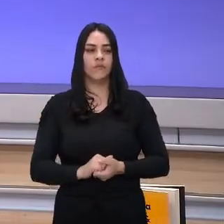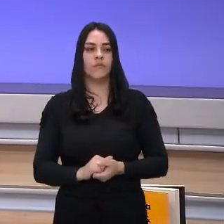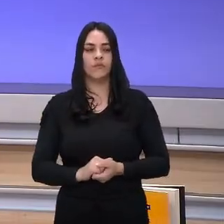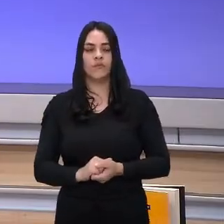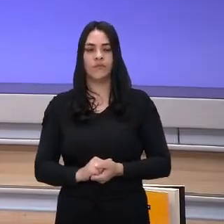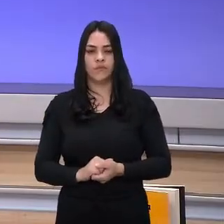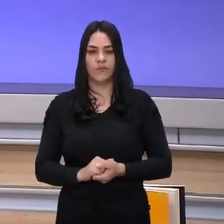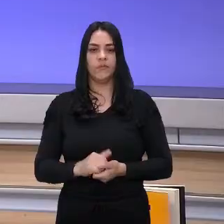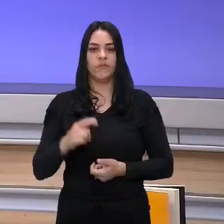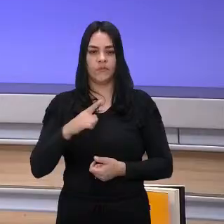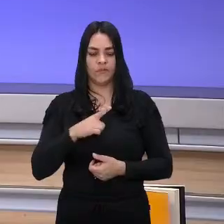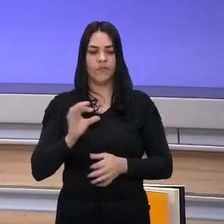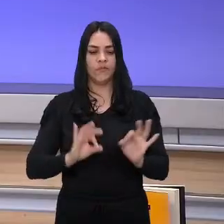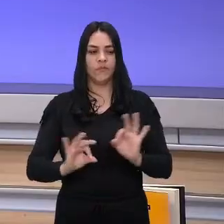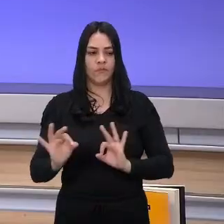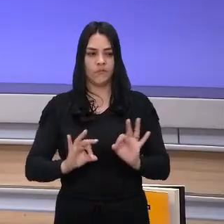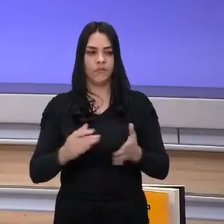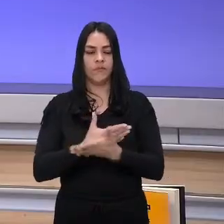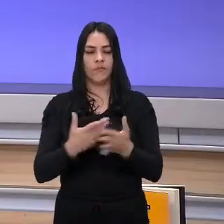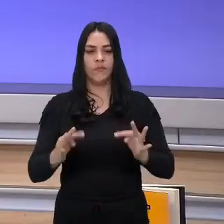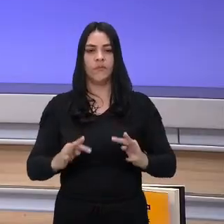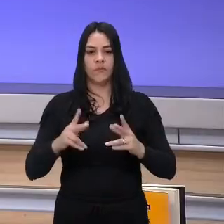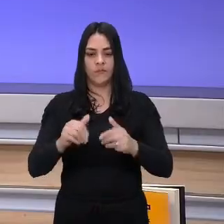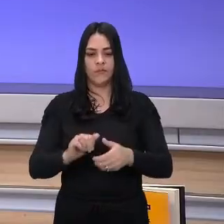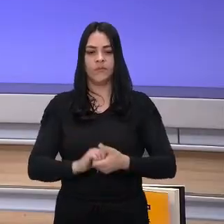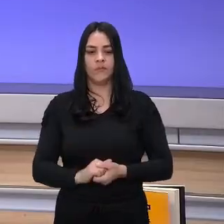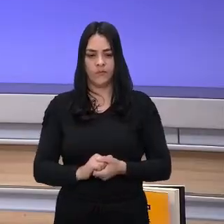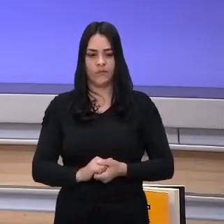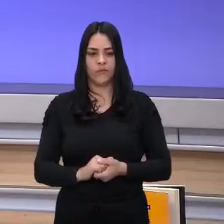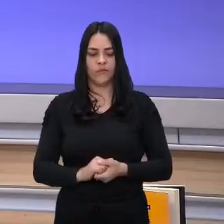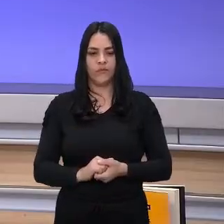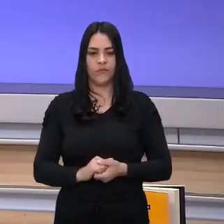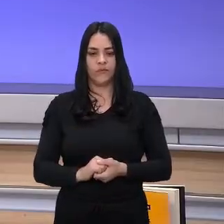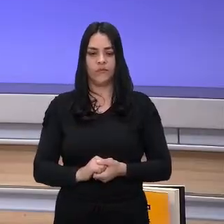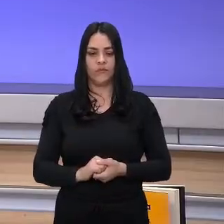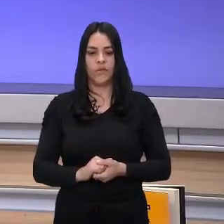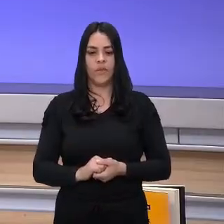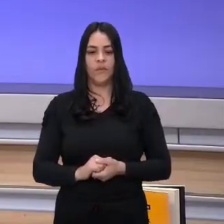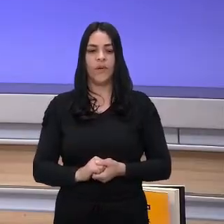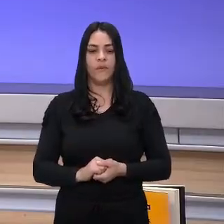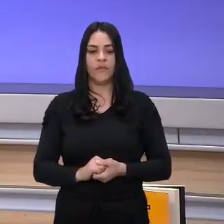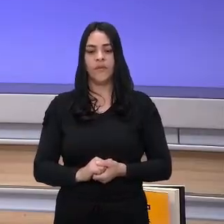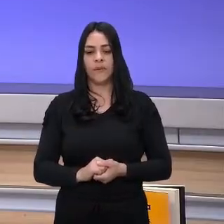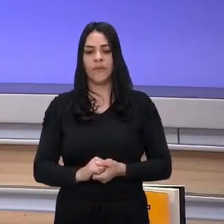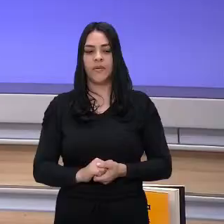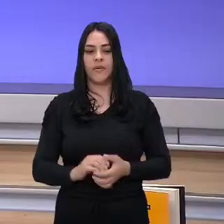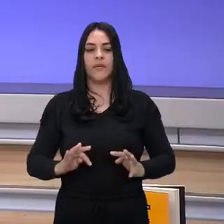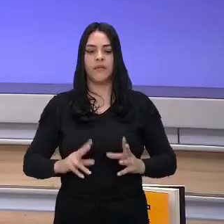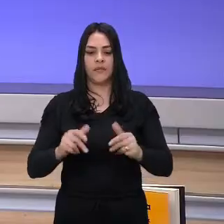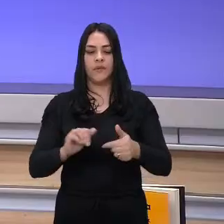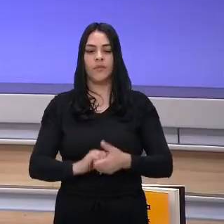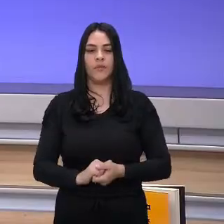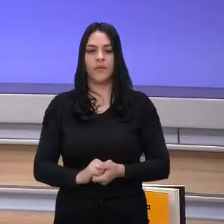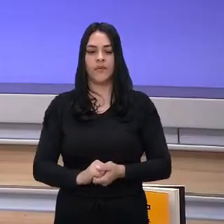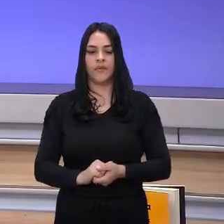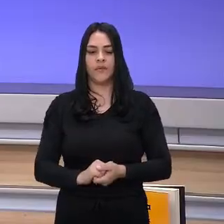que eu acho também, volto a dizer, importante, incluir a comunidade.